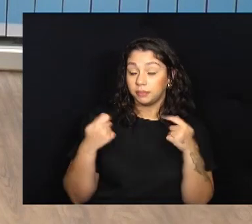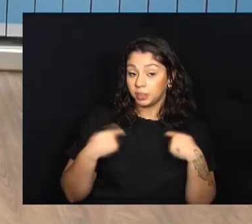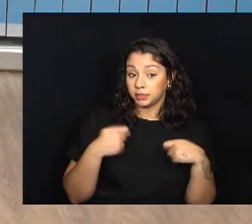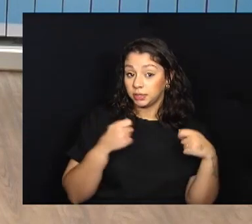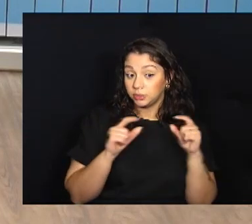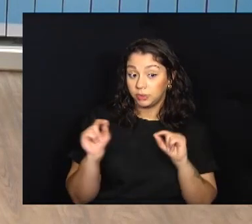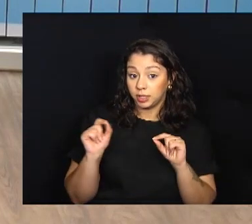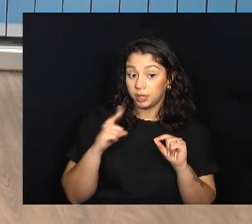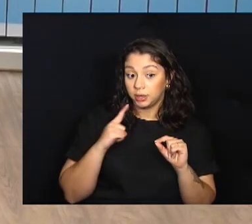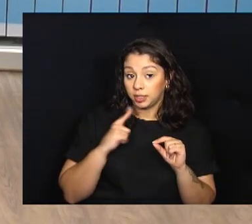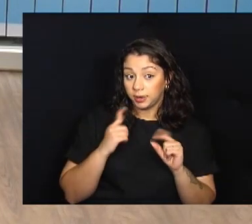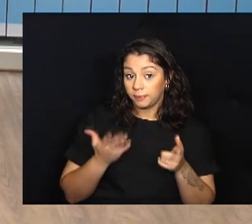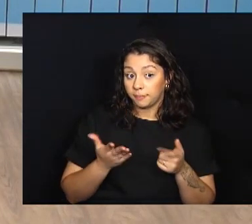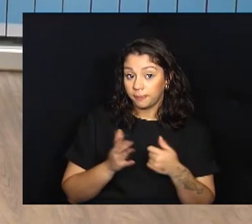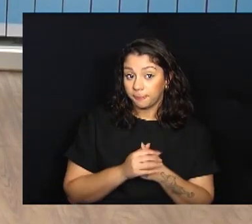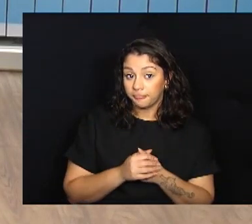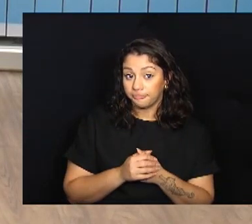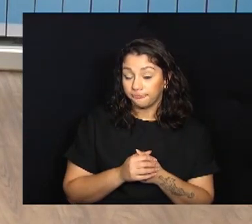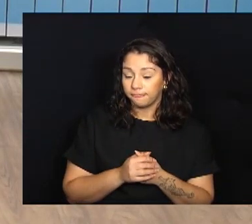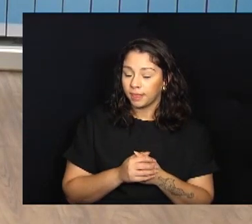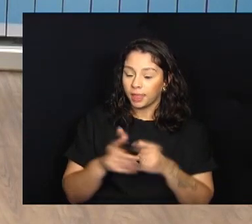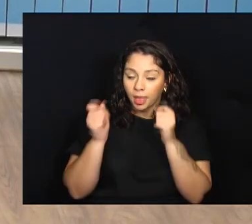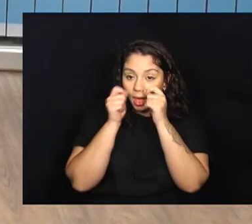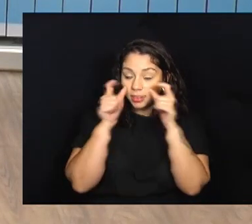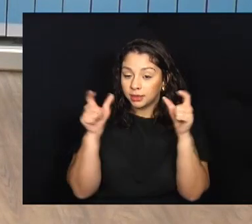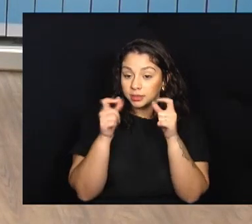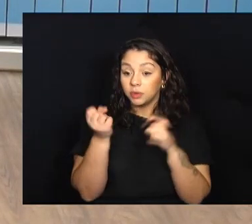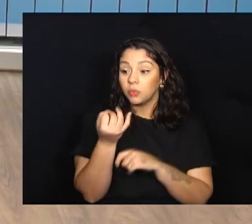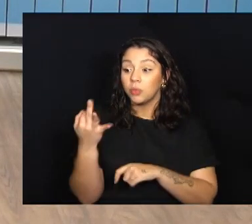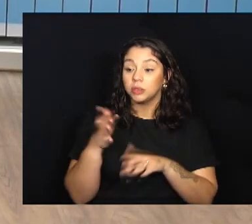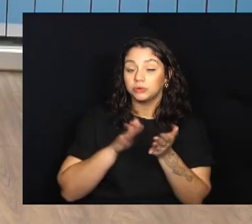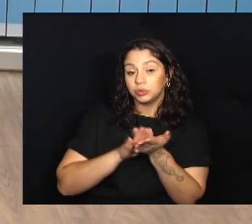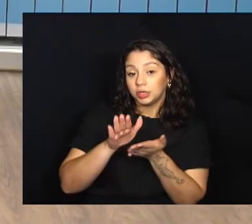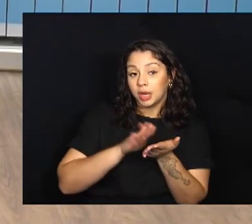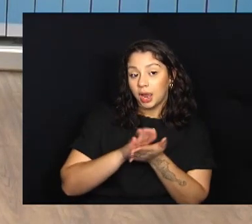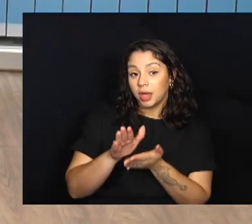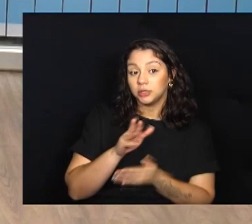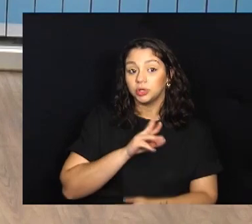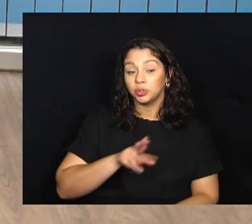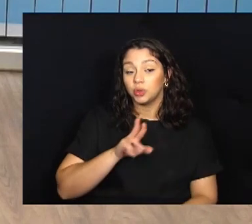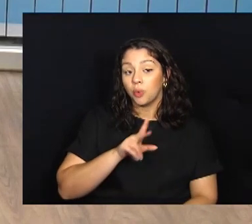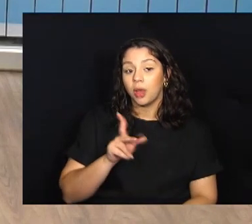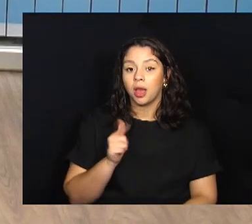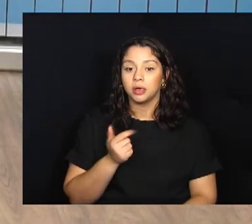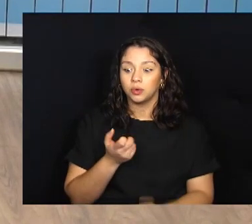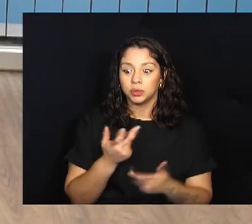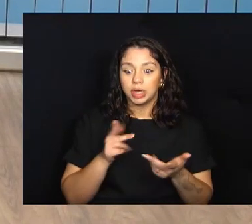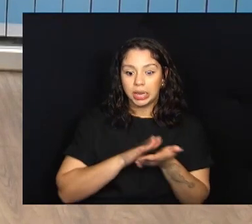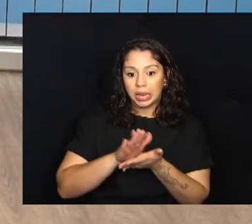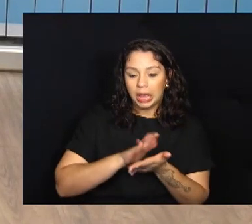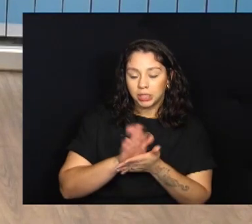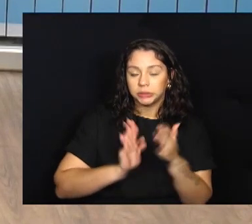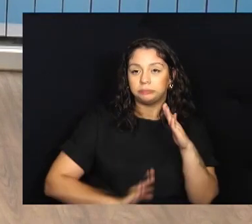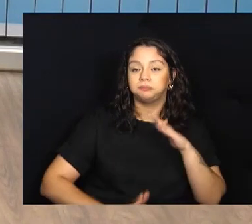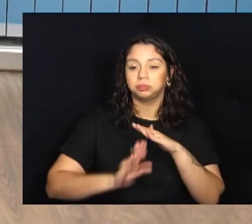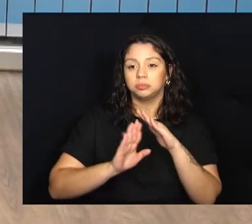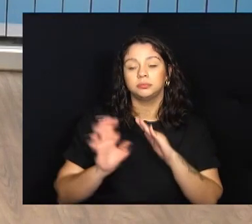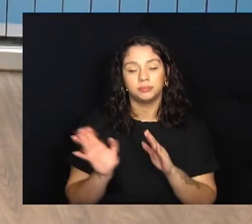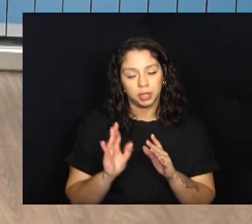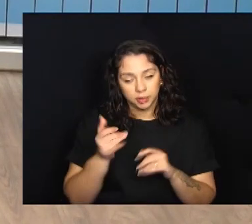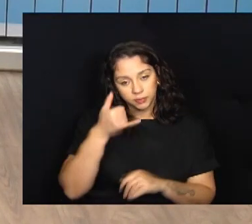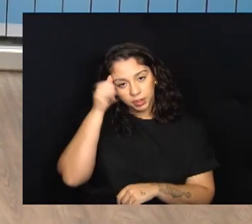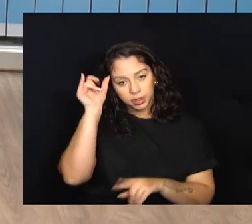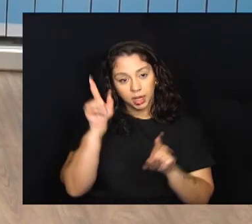ali espertas com o gasto, né? Não exceder os gastos também. E acho que isso é